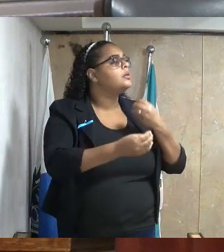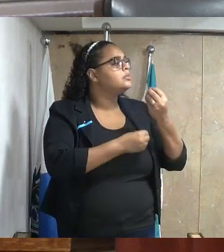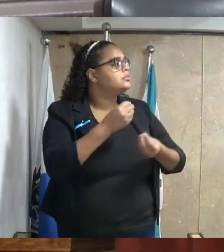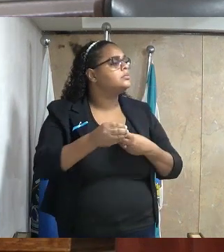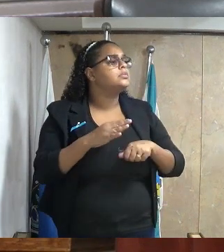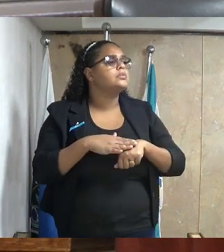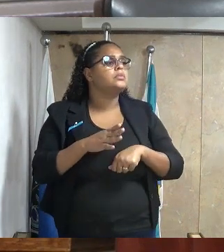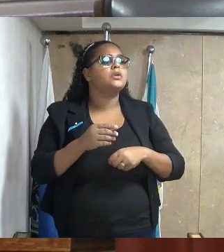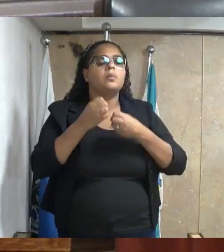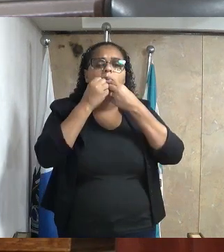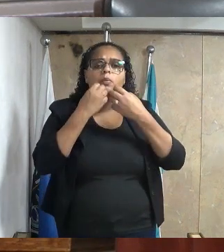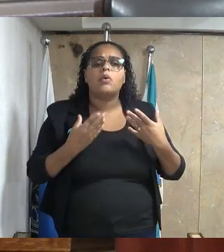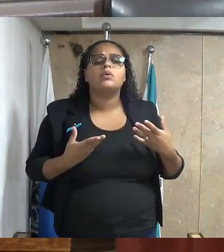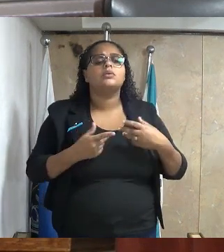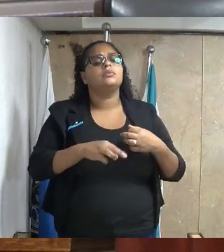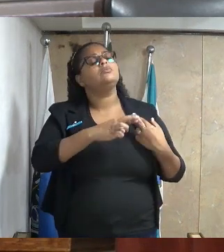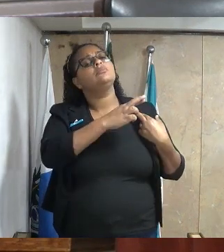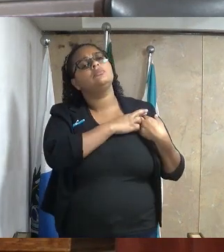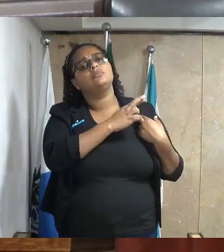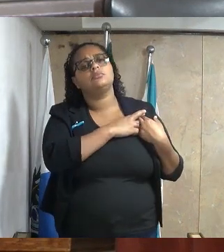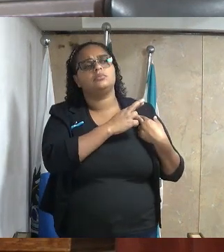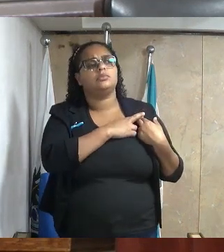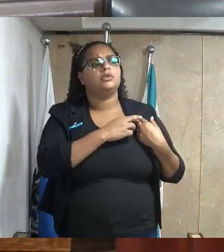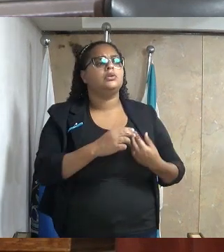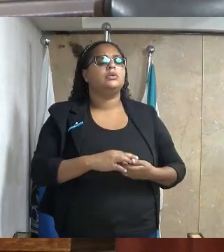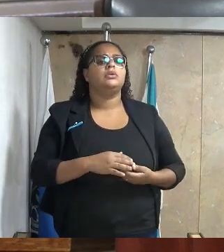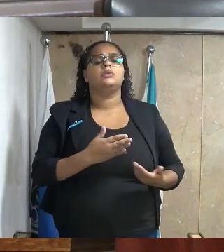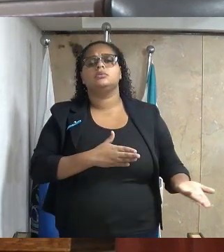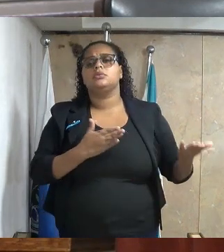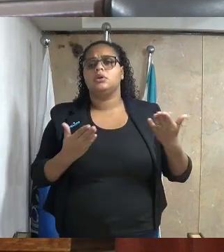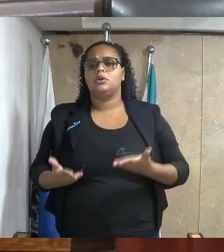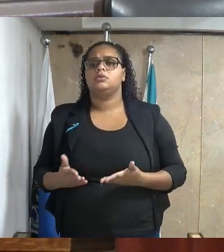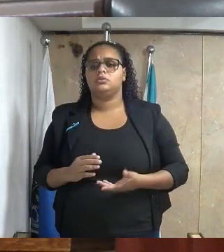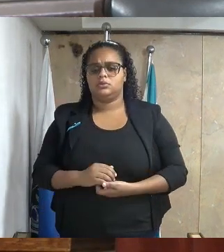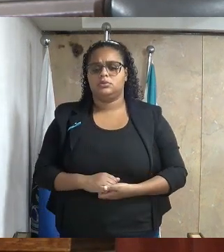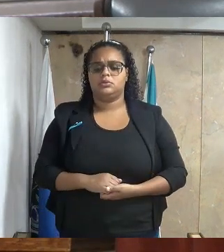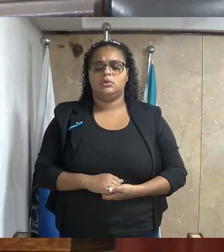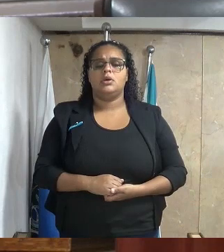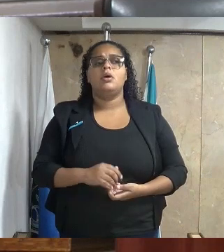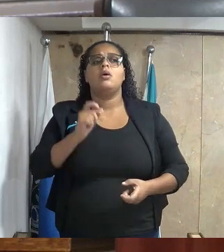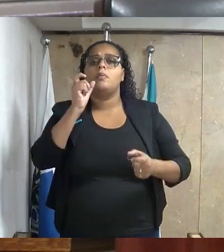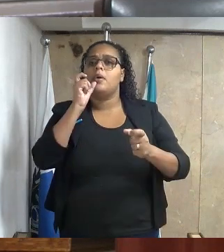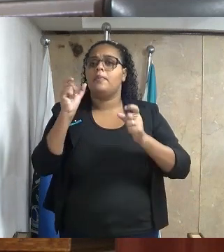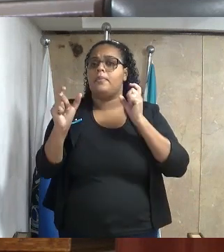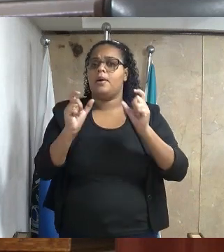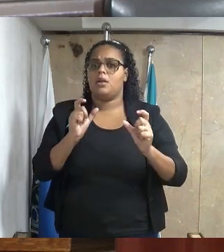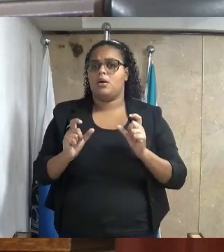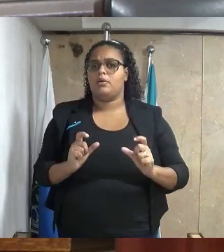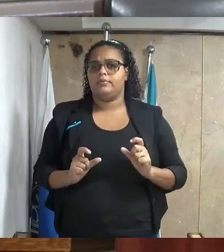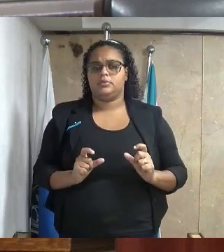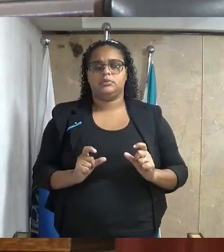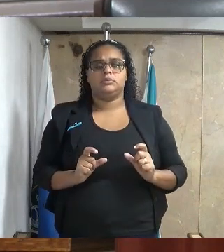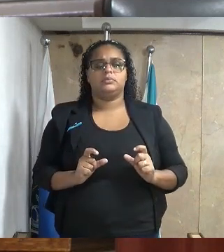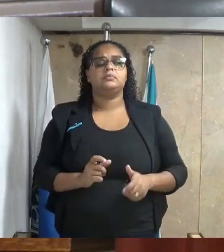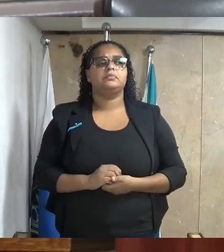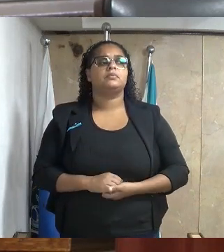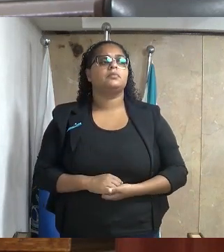bem bacana, responsável, traz uma palavra